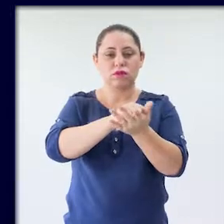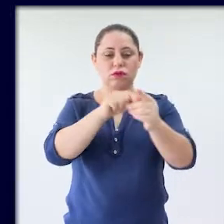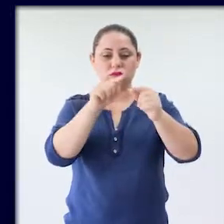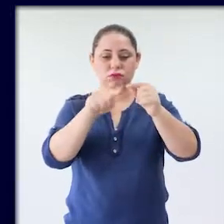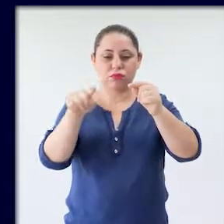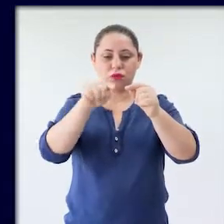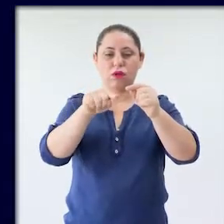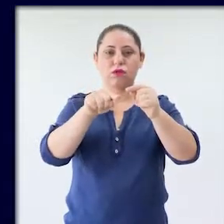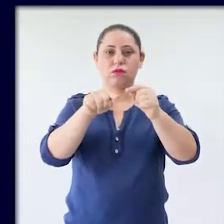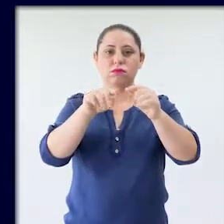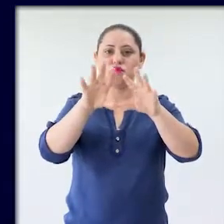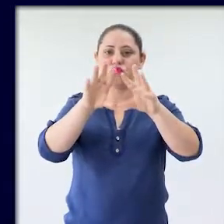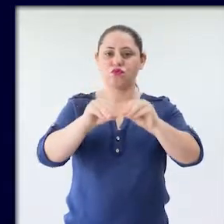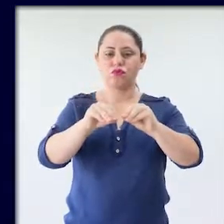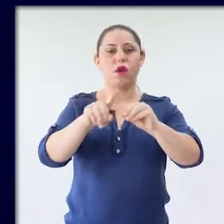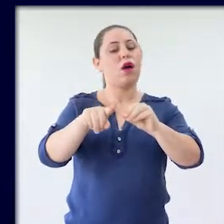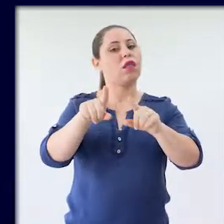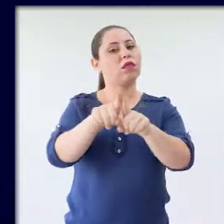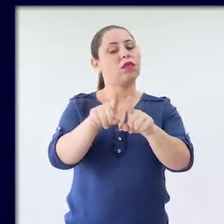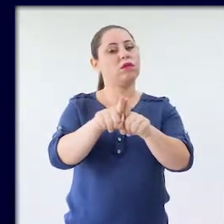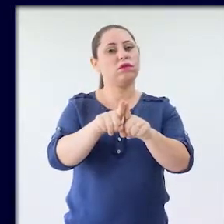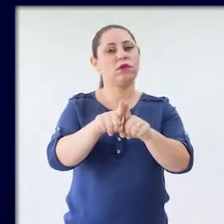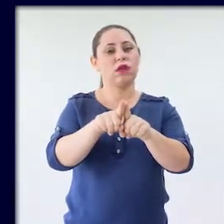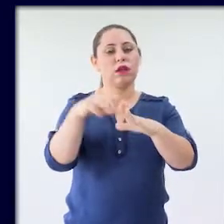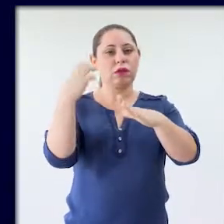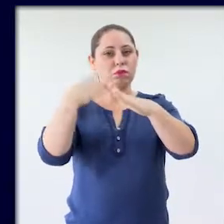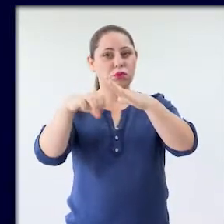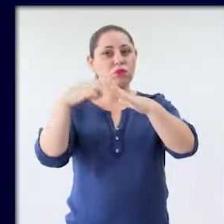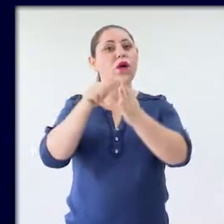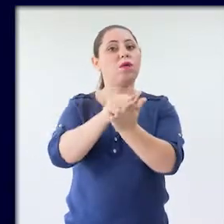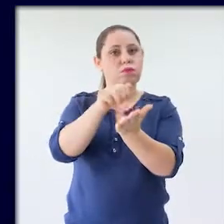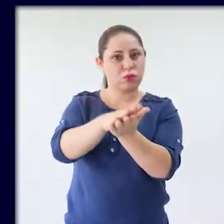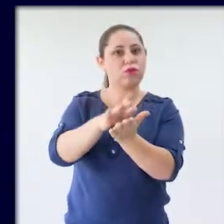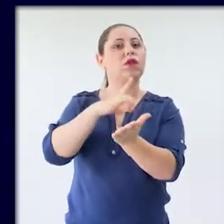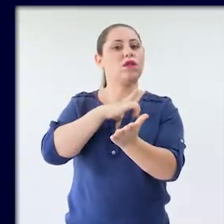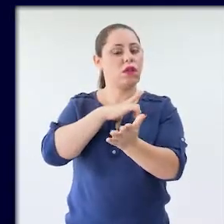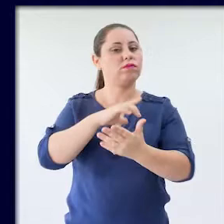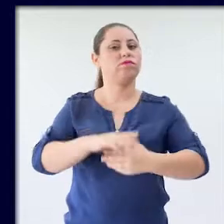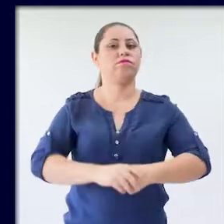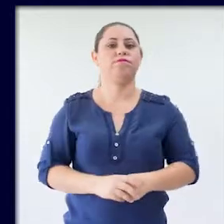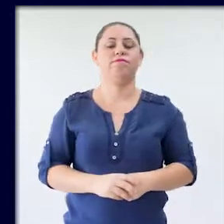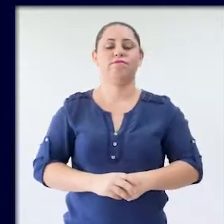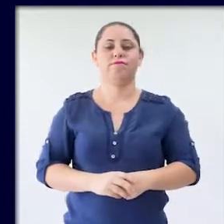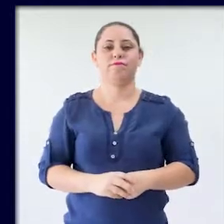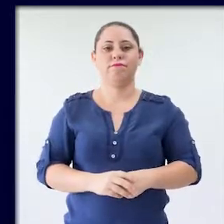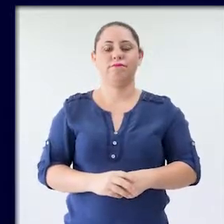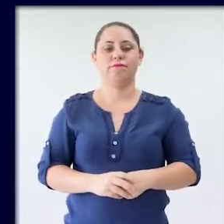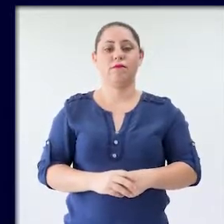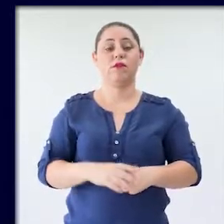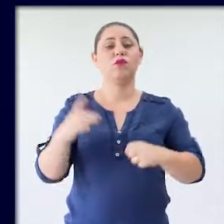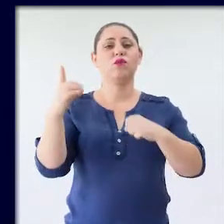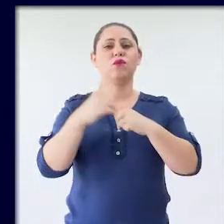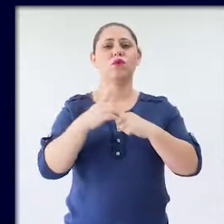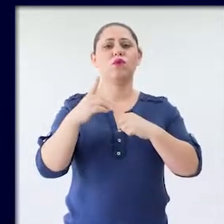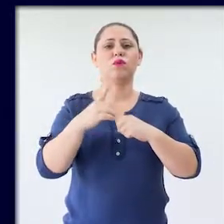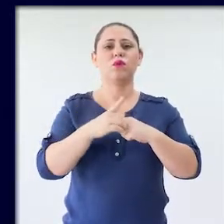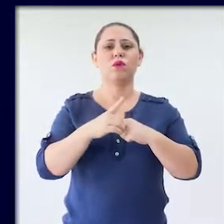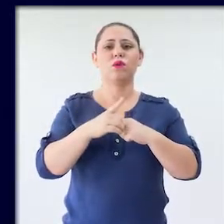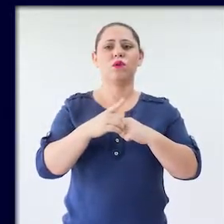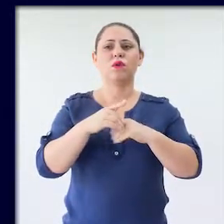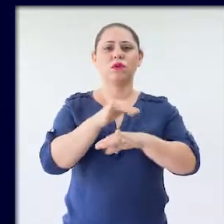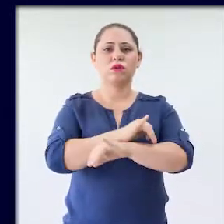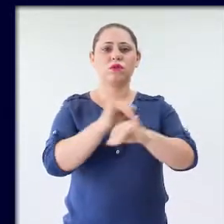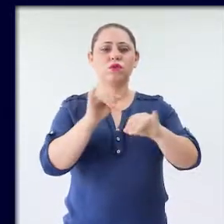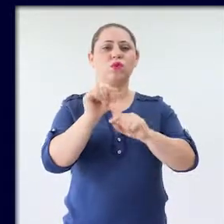pena de responder por uma multa para cada mensagem enviada. Certo. Doutor, o senhor fez menção